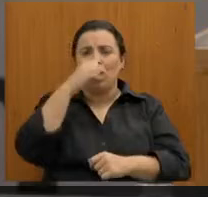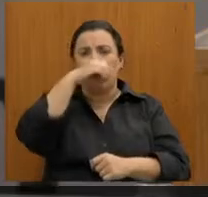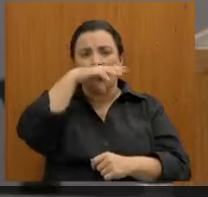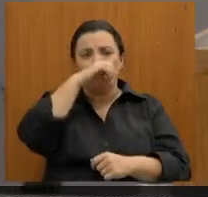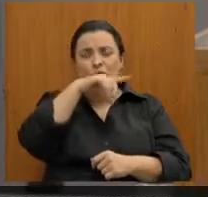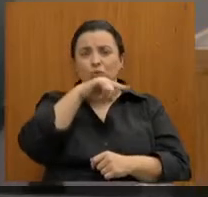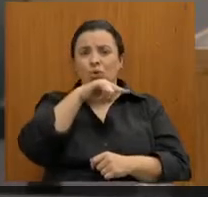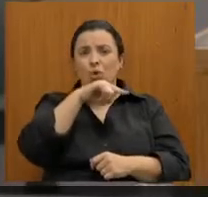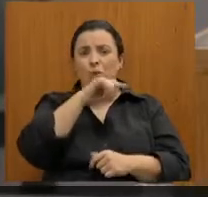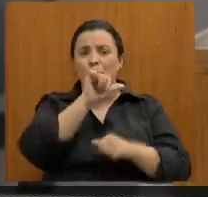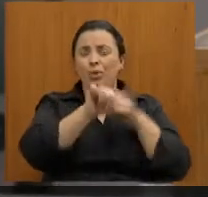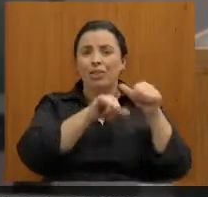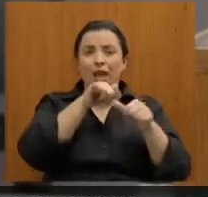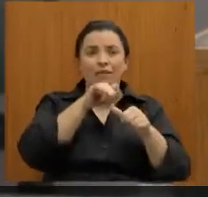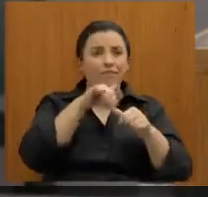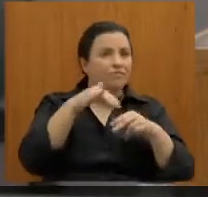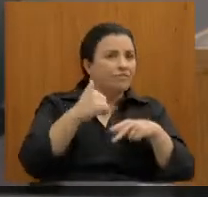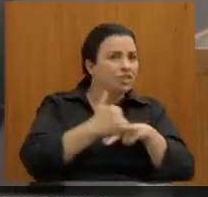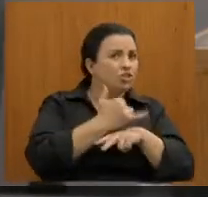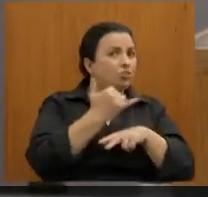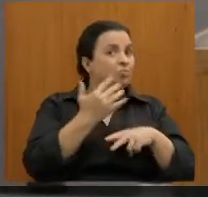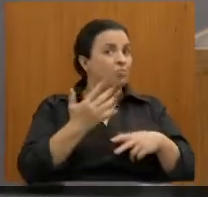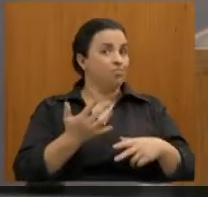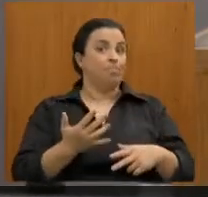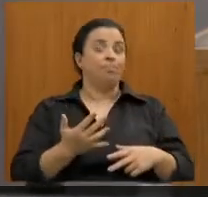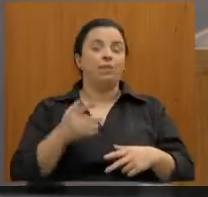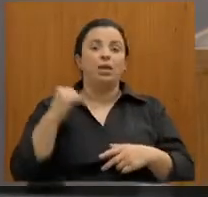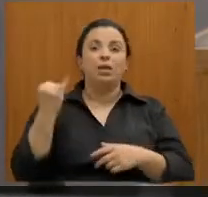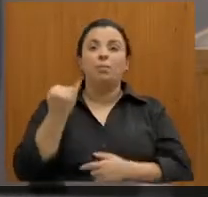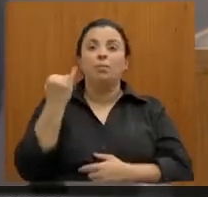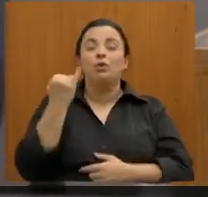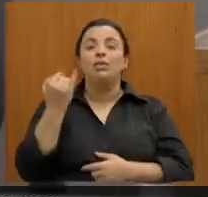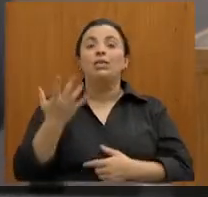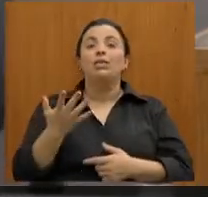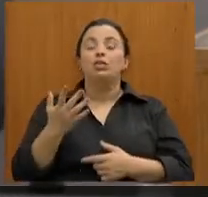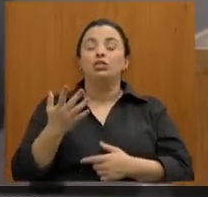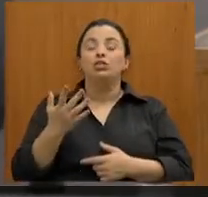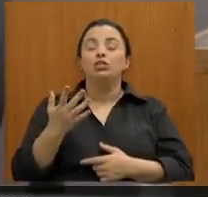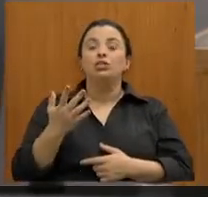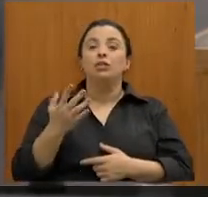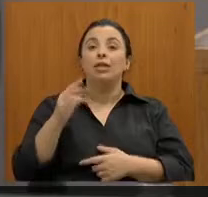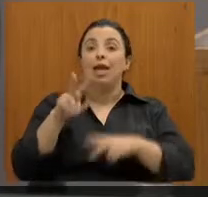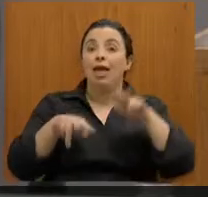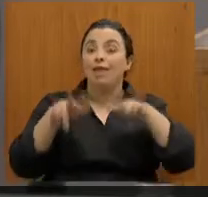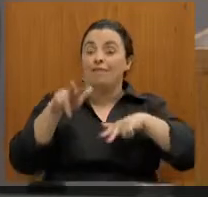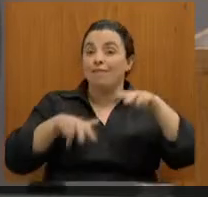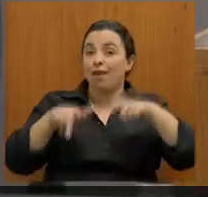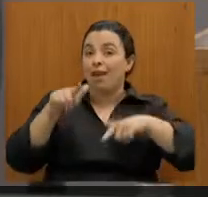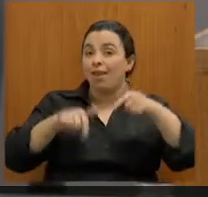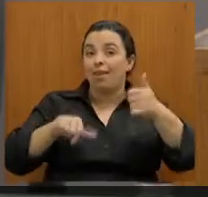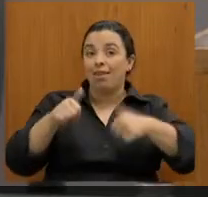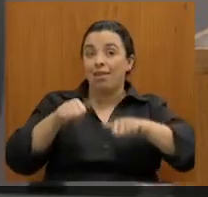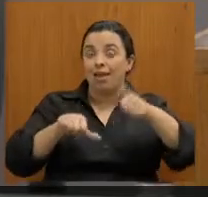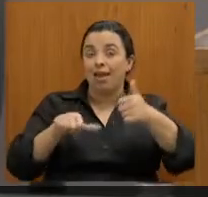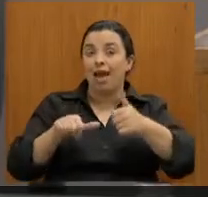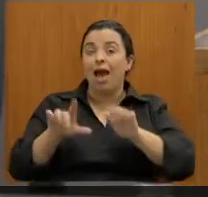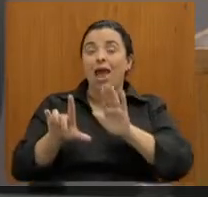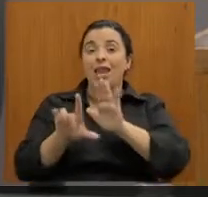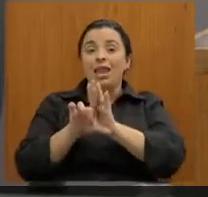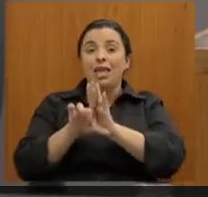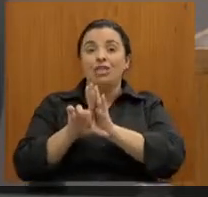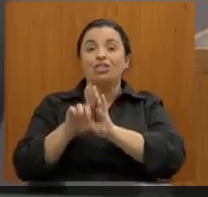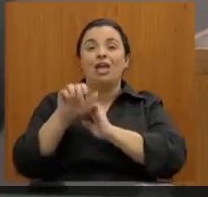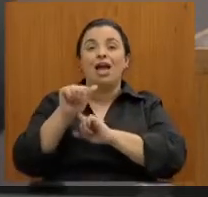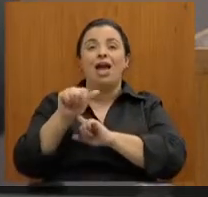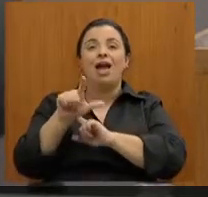então é importante que a gente reavalia lei de alienação parental Na minha opinião que a gente avaliar